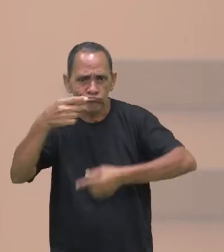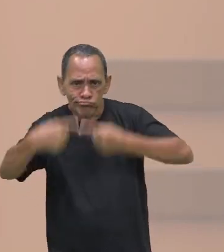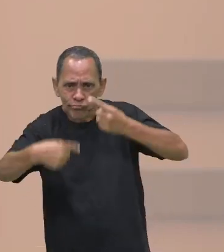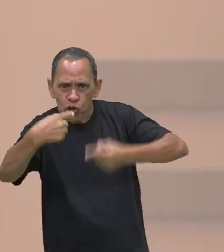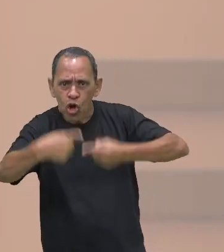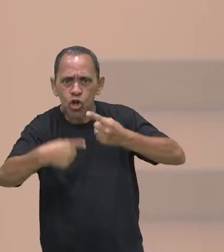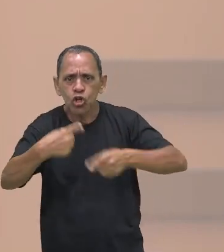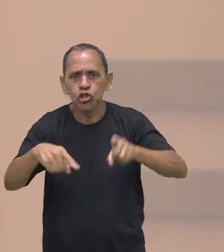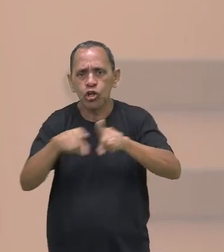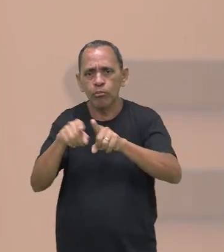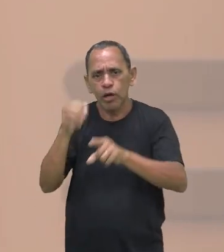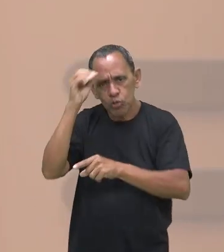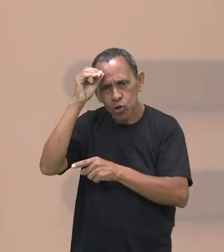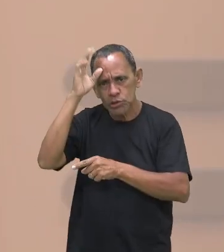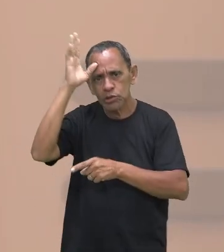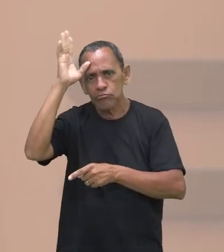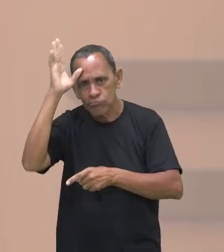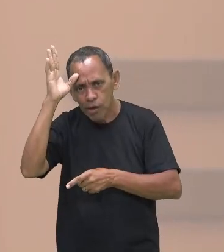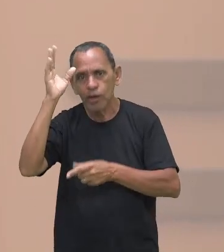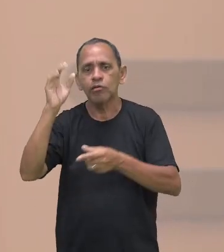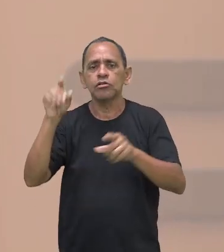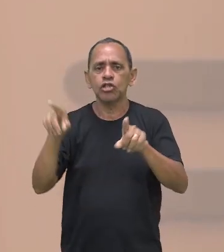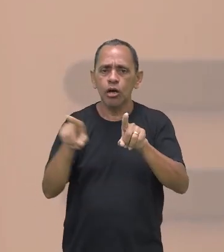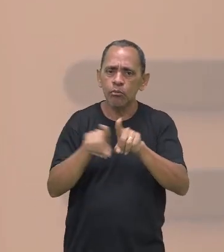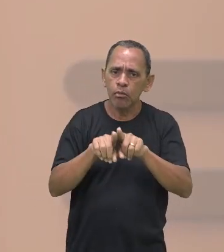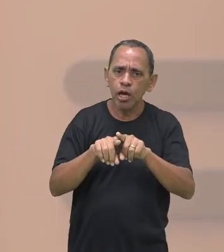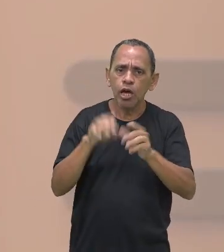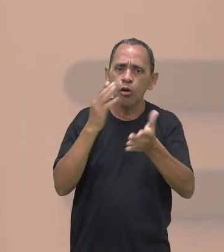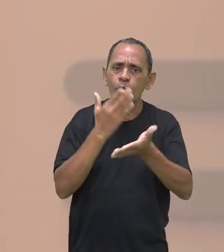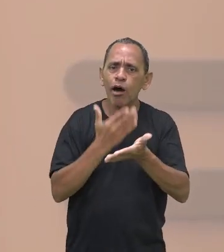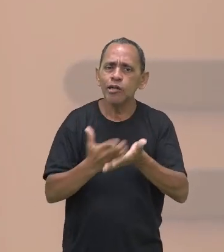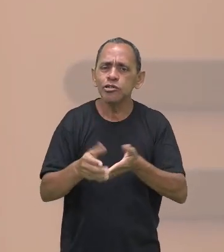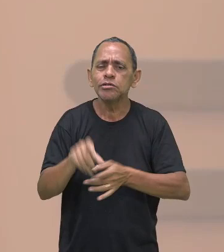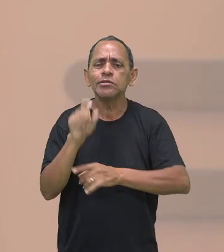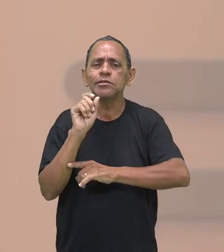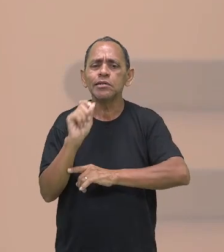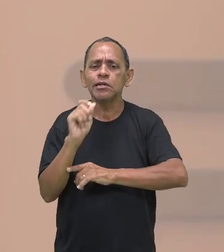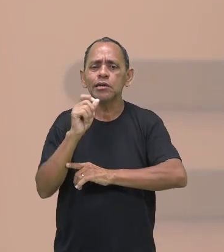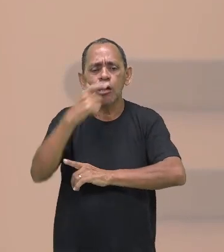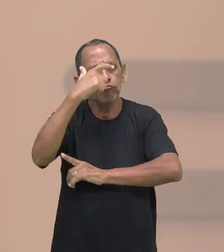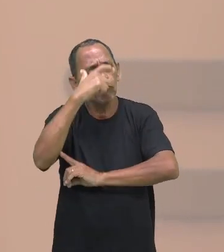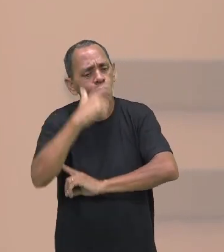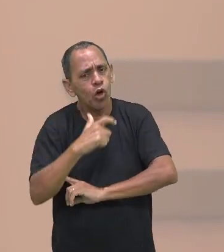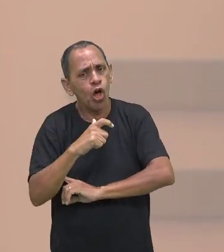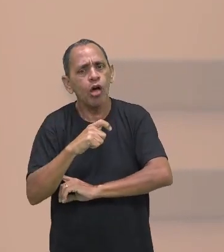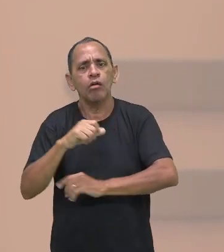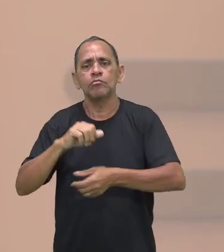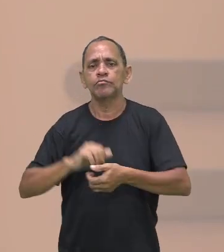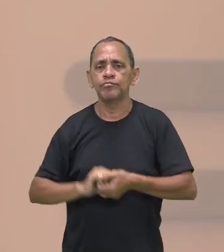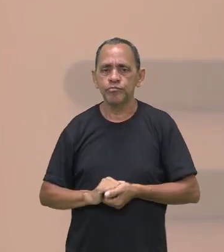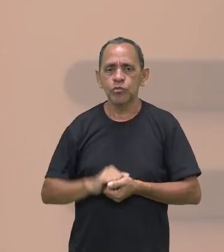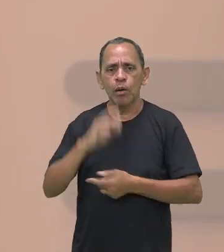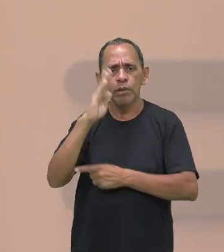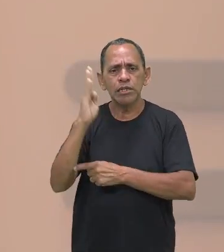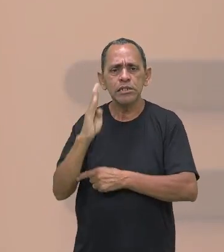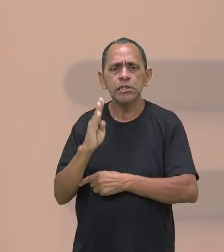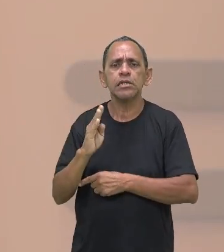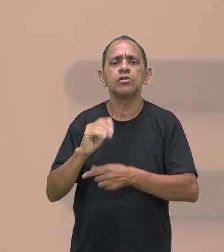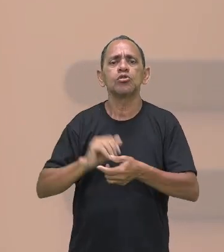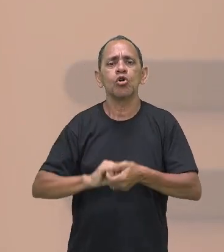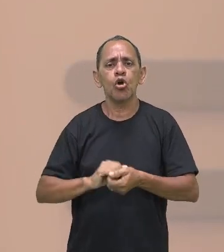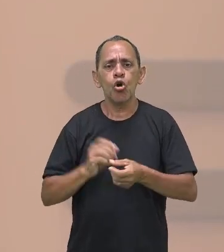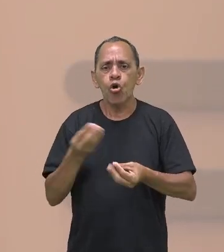e ampliarmos o nosso conhecimento a partir de quem nós somos, de quem são os brasileiros. Eu